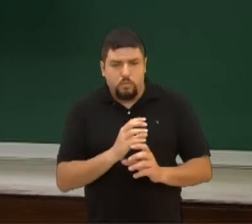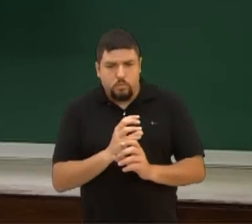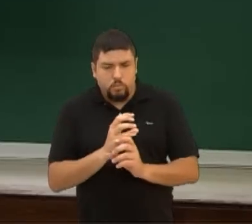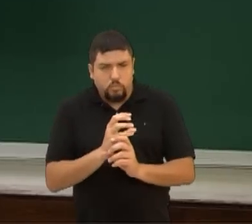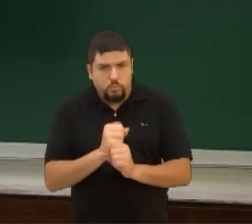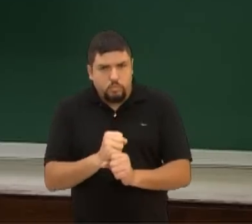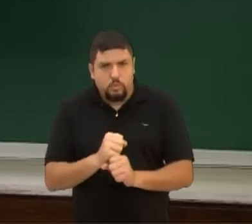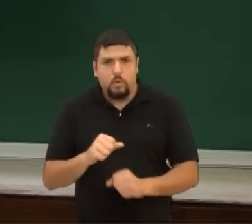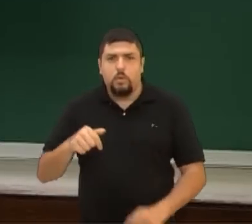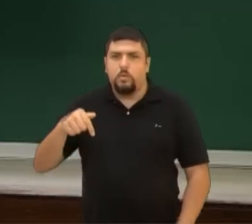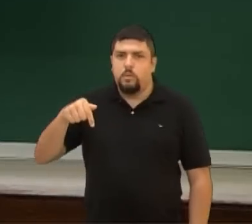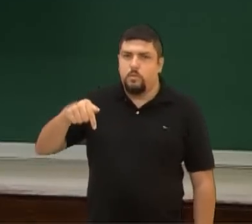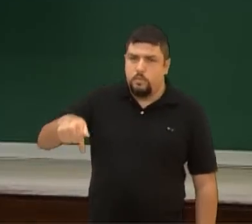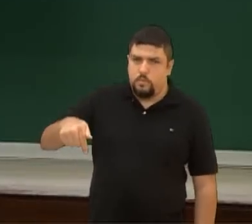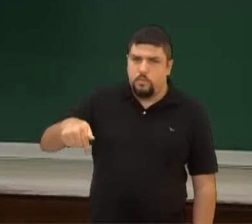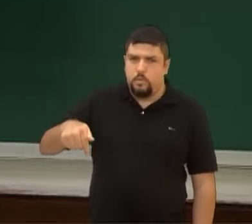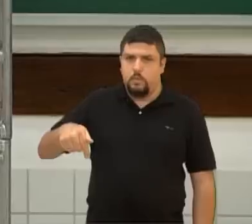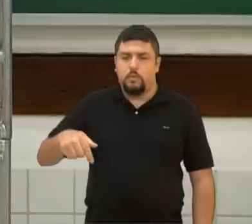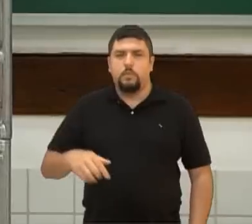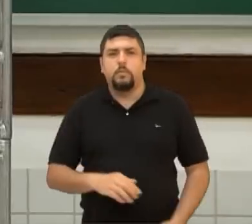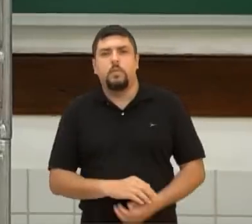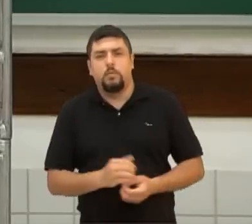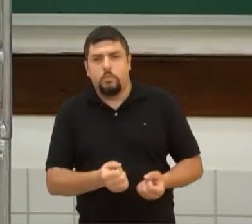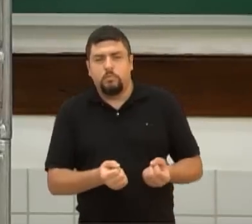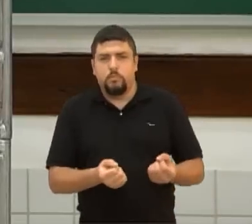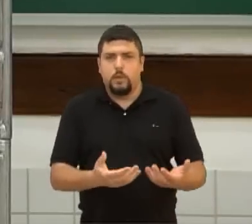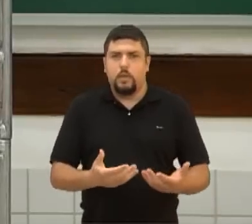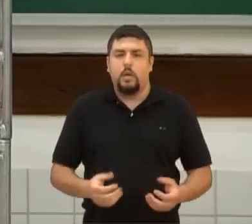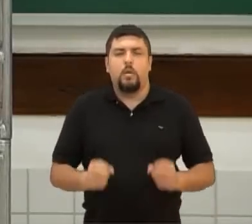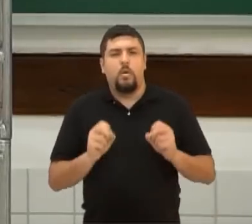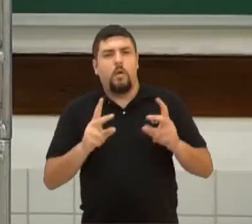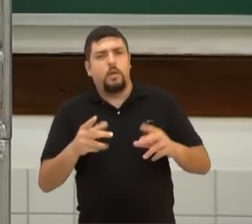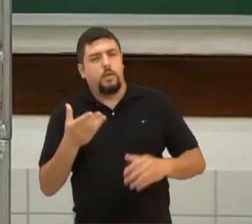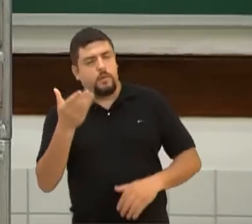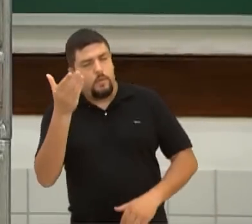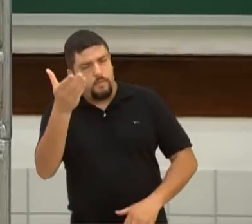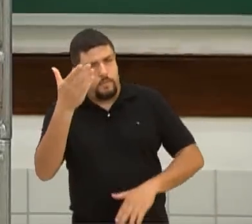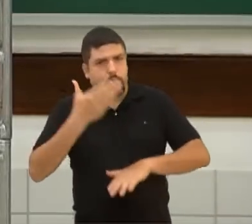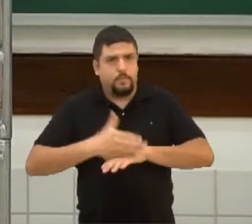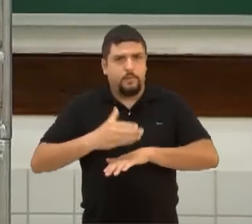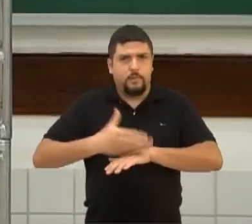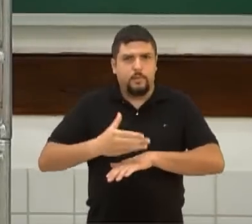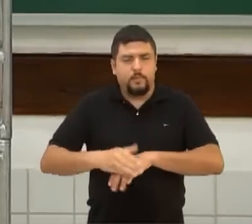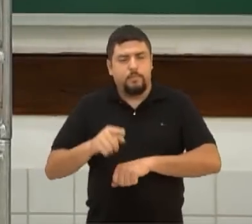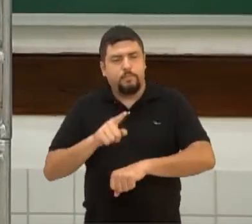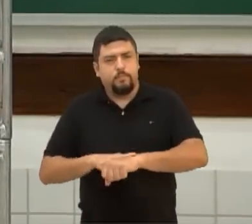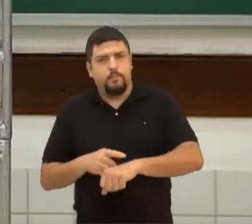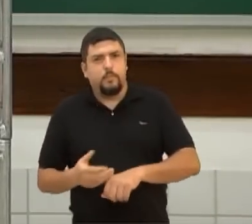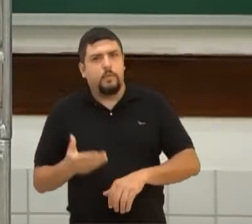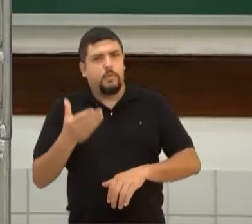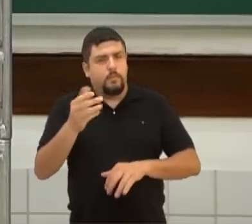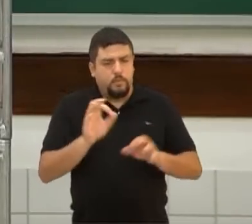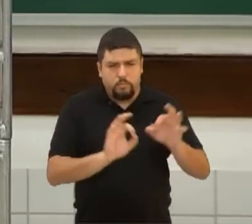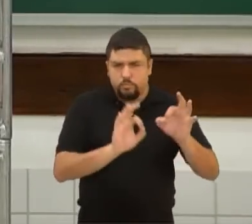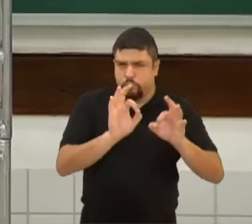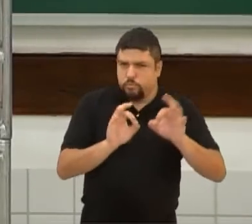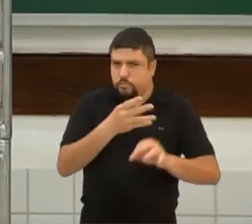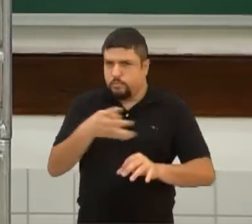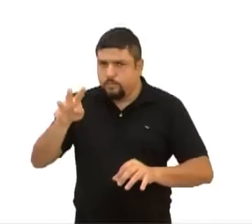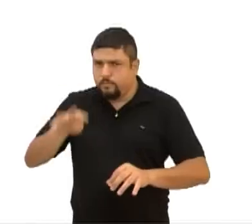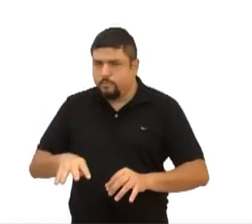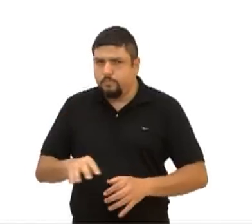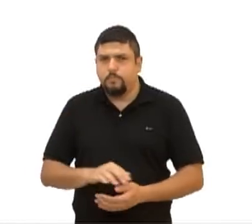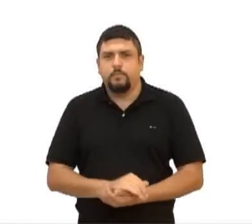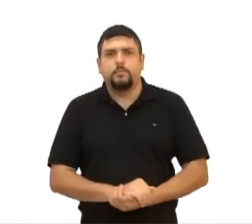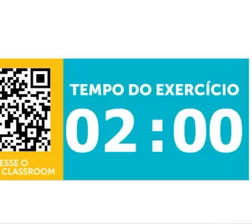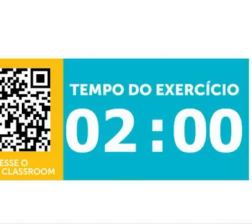a soma do lançamento dos 2 dados. Ok, gente? Vai lá com vocês, então, um tempinho para montar essa tabela.